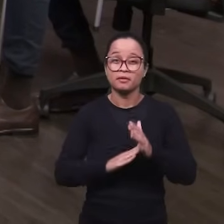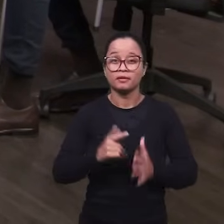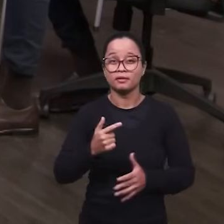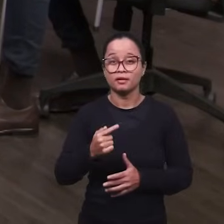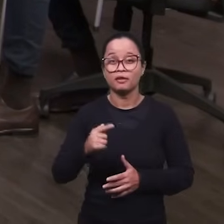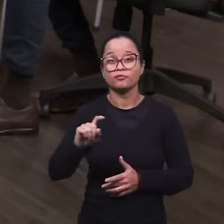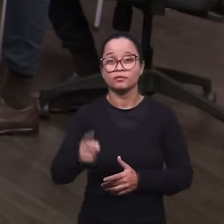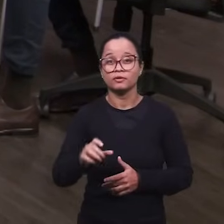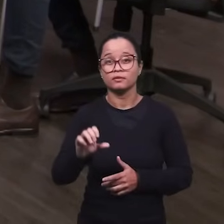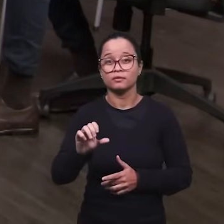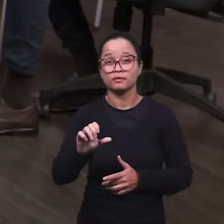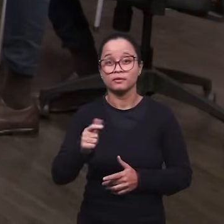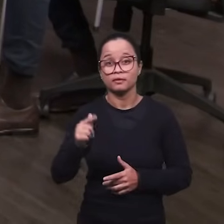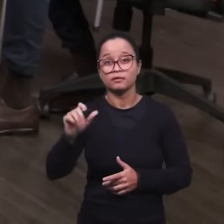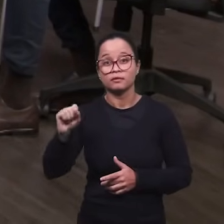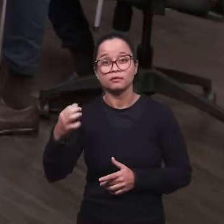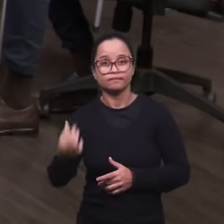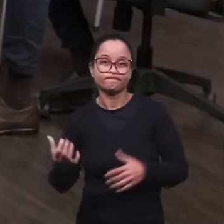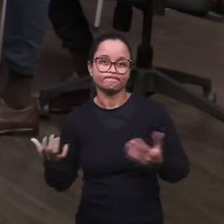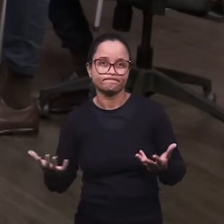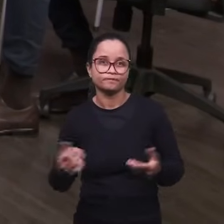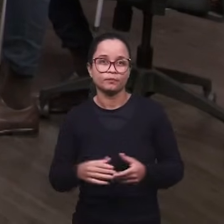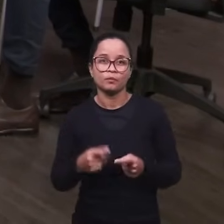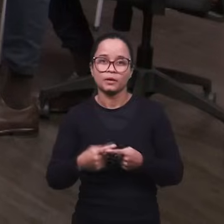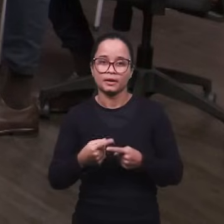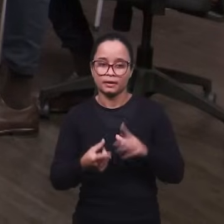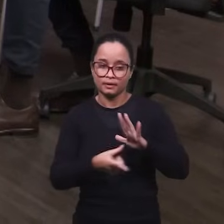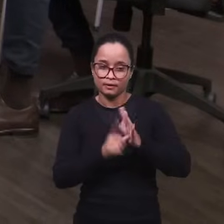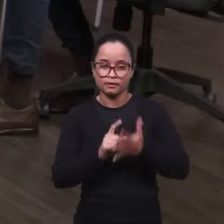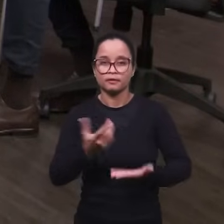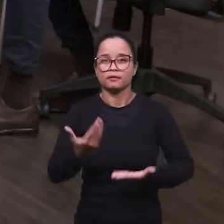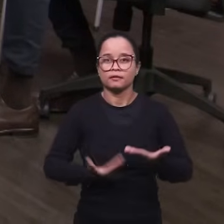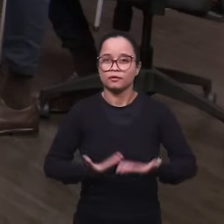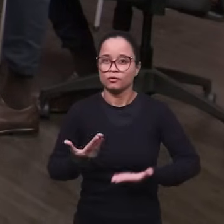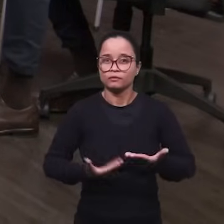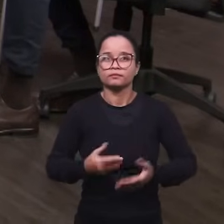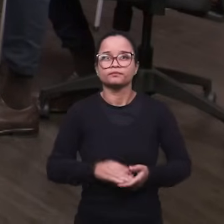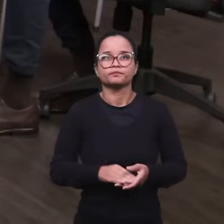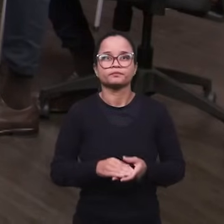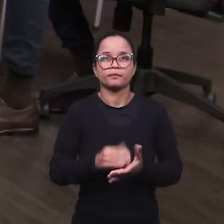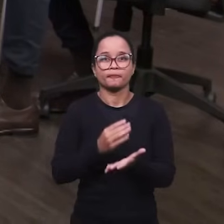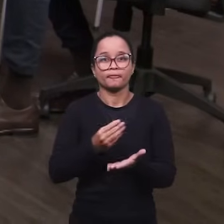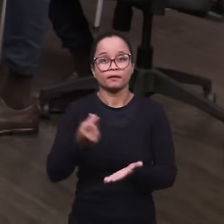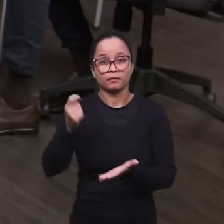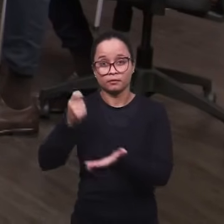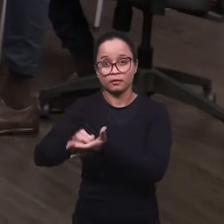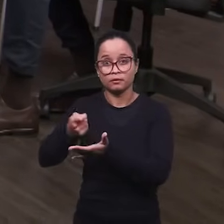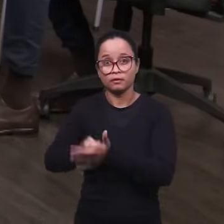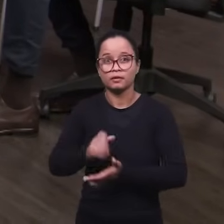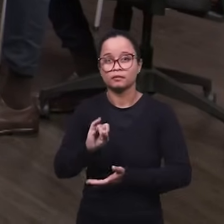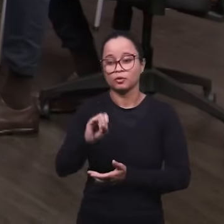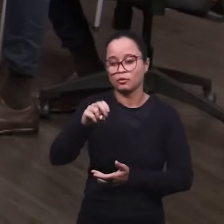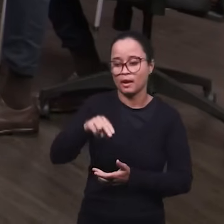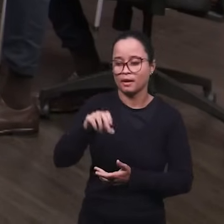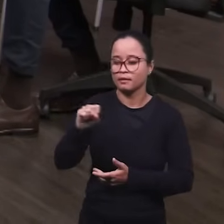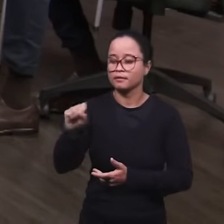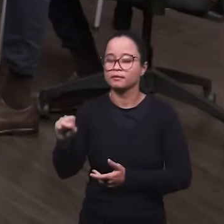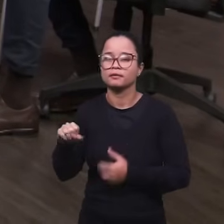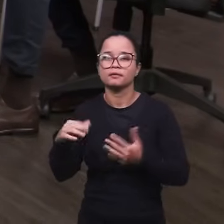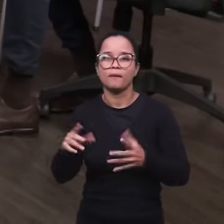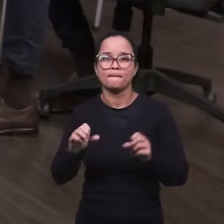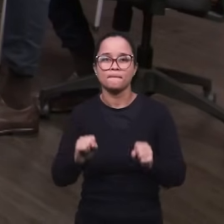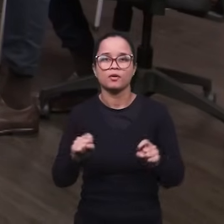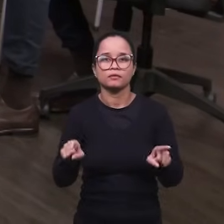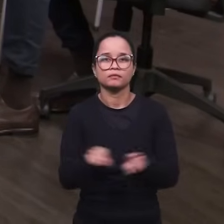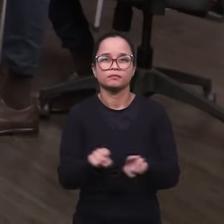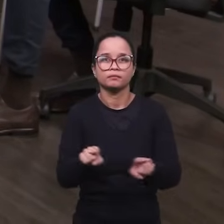importante fazer o planejamento, porque antes de ser servidor, talvez ele contribuiu pro INSS. Aí o que